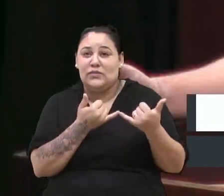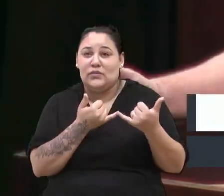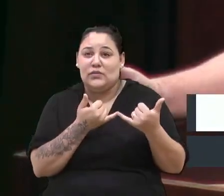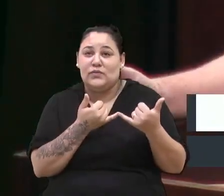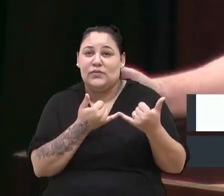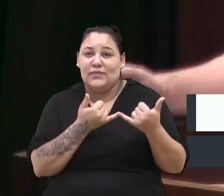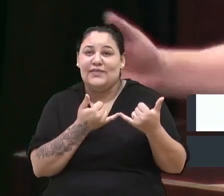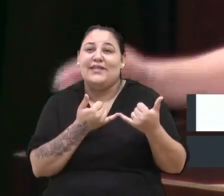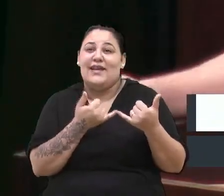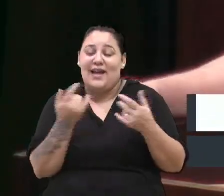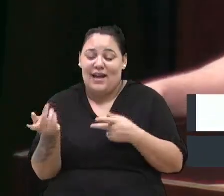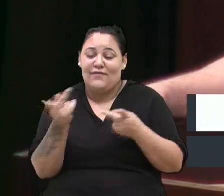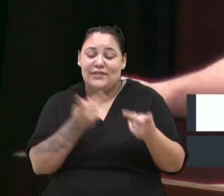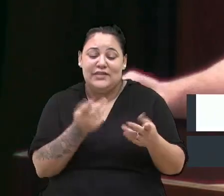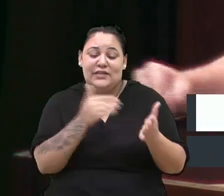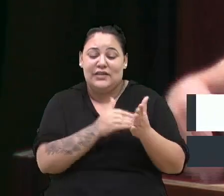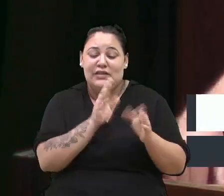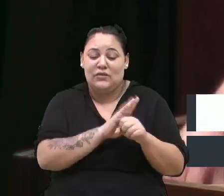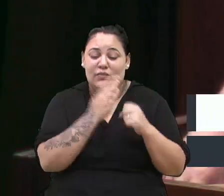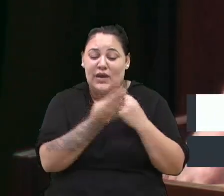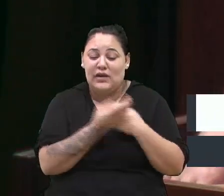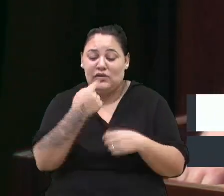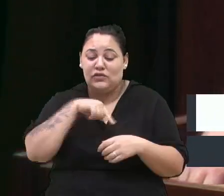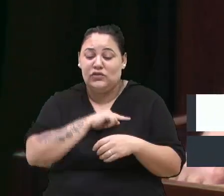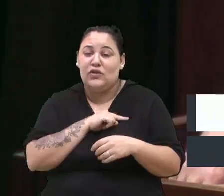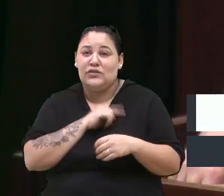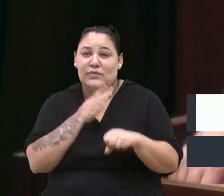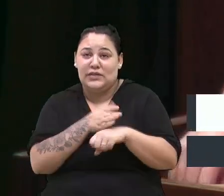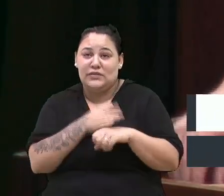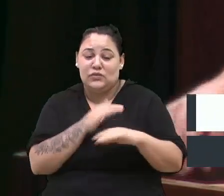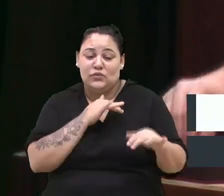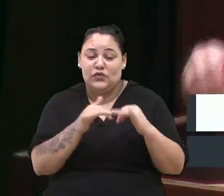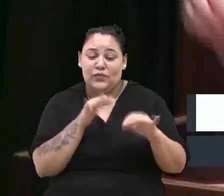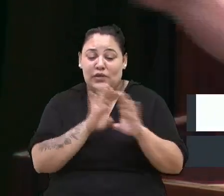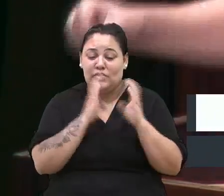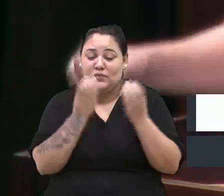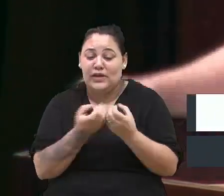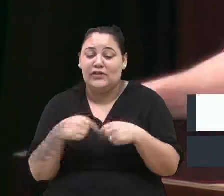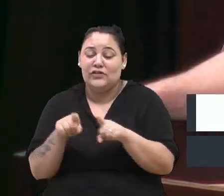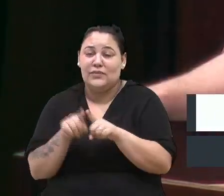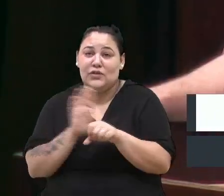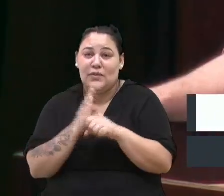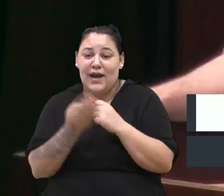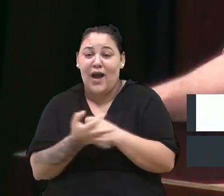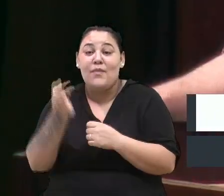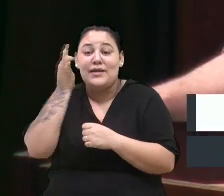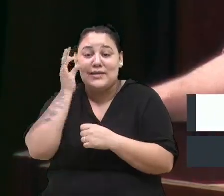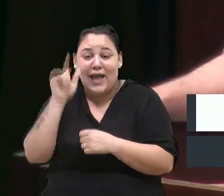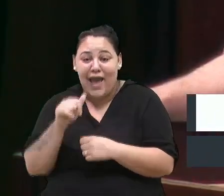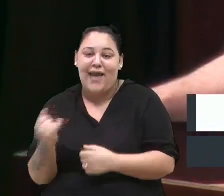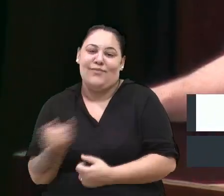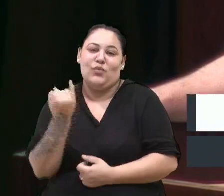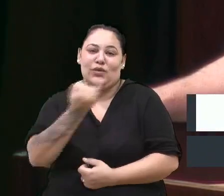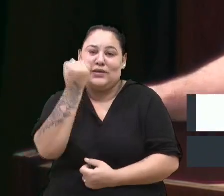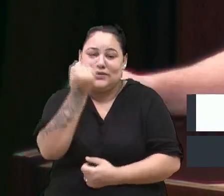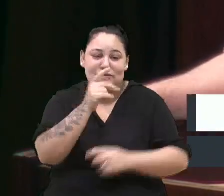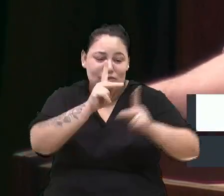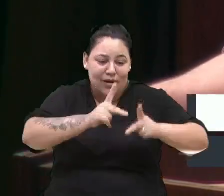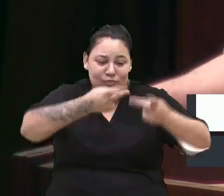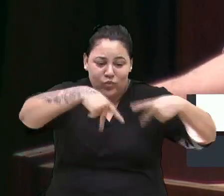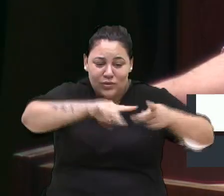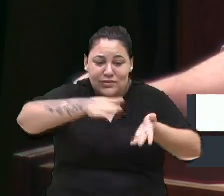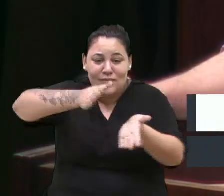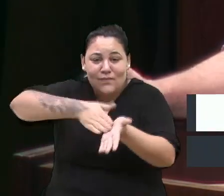né, aos seus bairros, e nós, que somos oriundos do movimento comunitário, a nossa presença no bairro ela é muito, né,